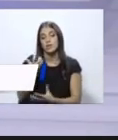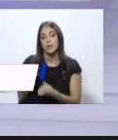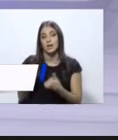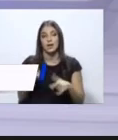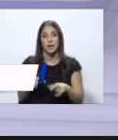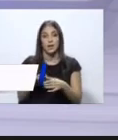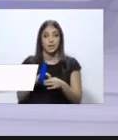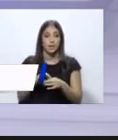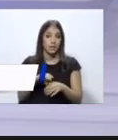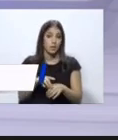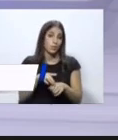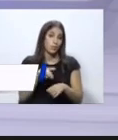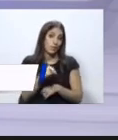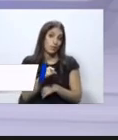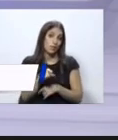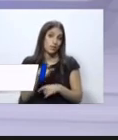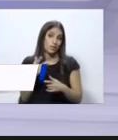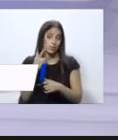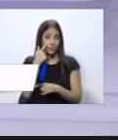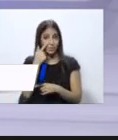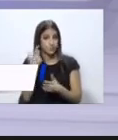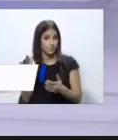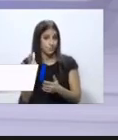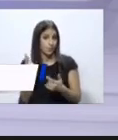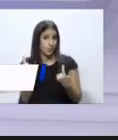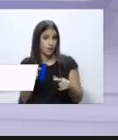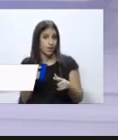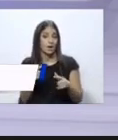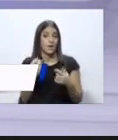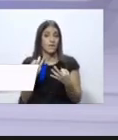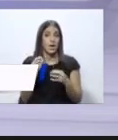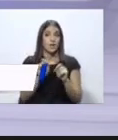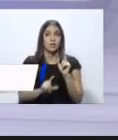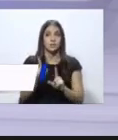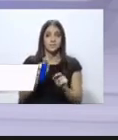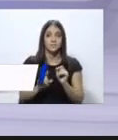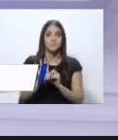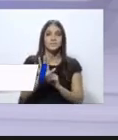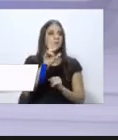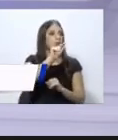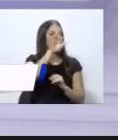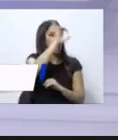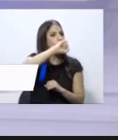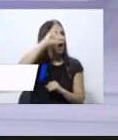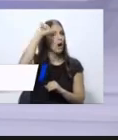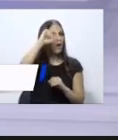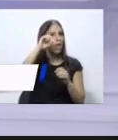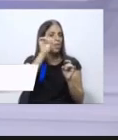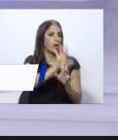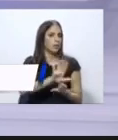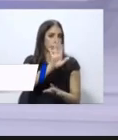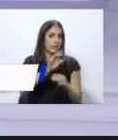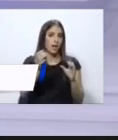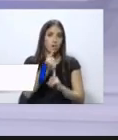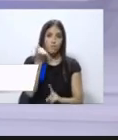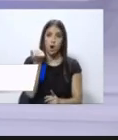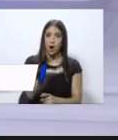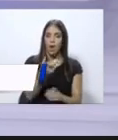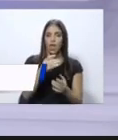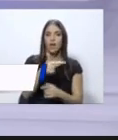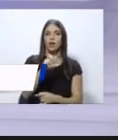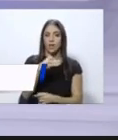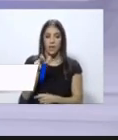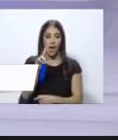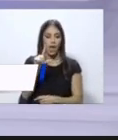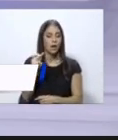atingirem esse reconhecimento que é convocatório para a seleção. E bateu o tal recorde nacional de 103 jogos consecutivos ao serviço do Tondela. Portanto, fazia